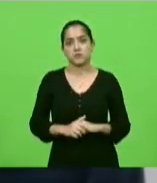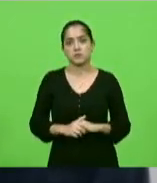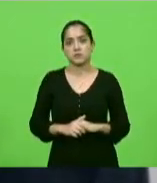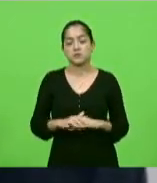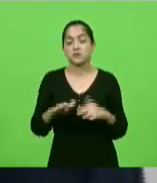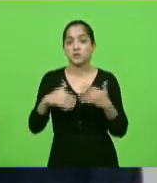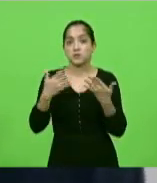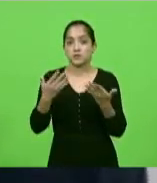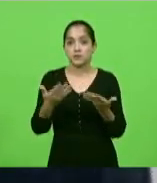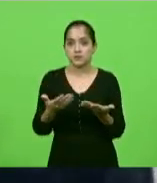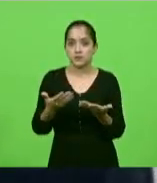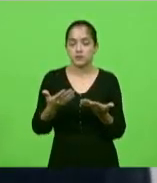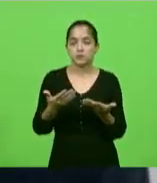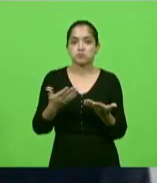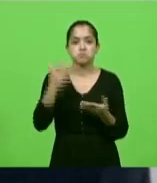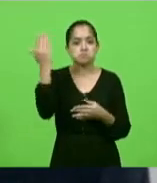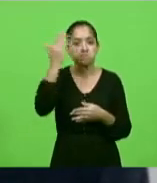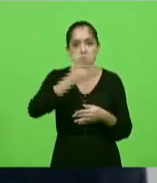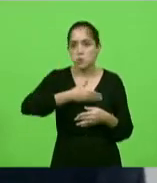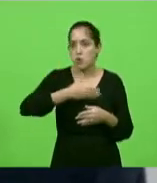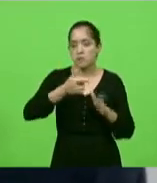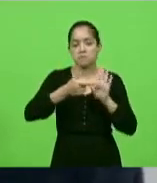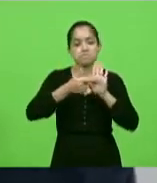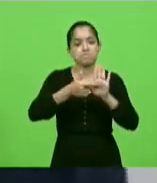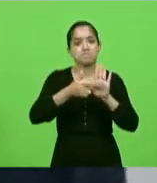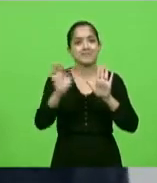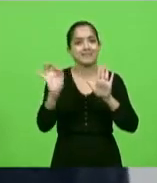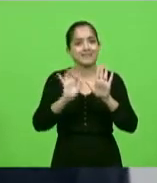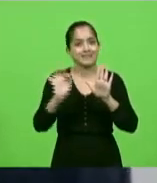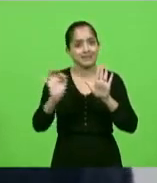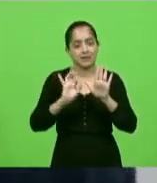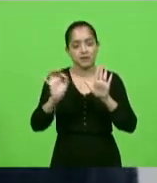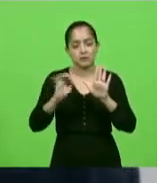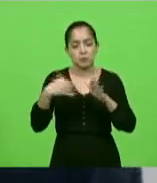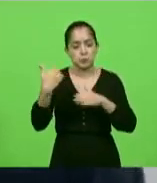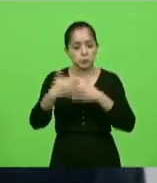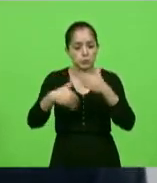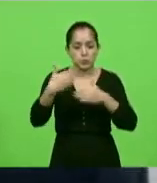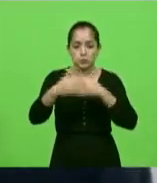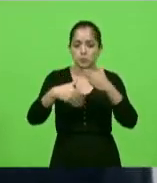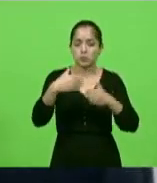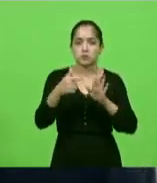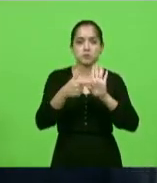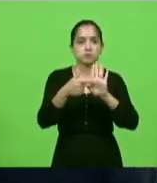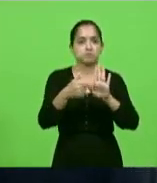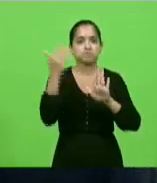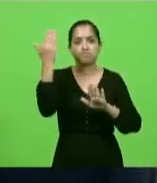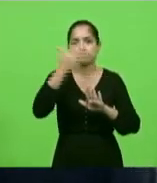No entanto, nenhuma prova foi trazida em todo o processo